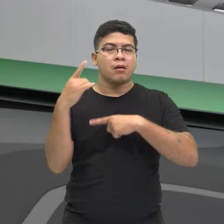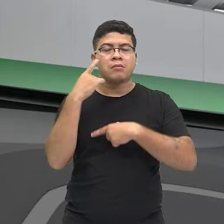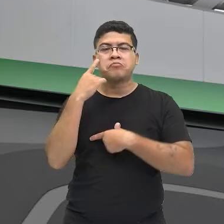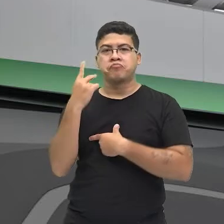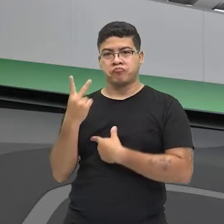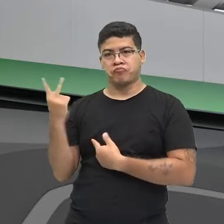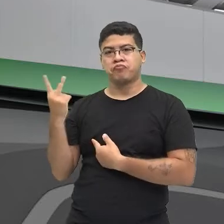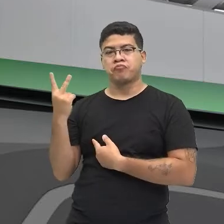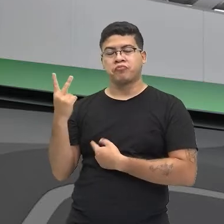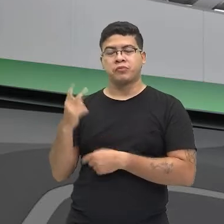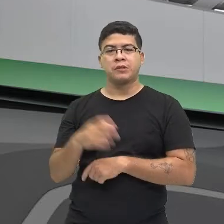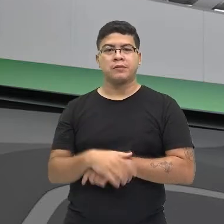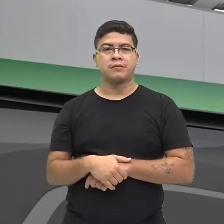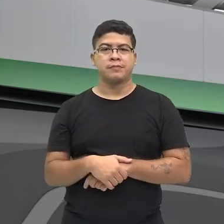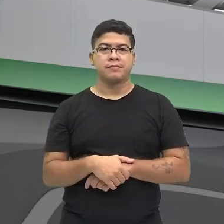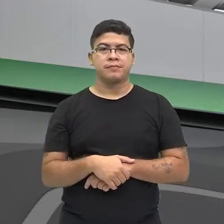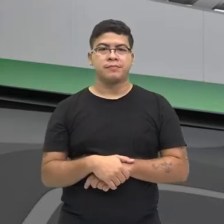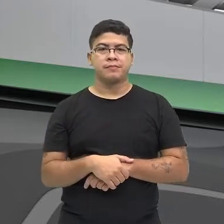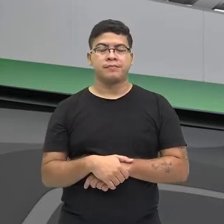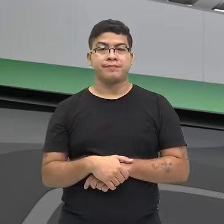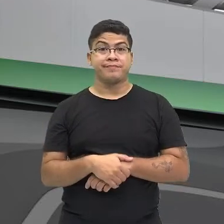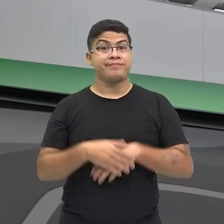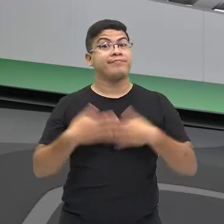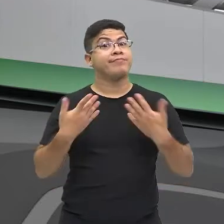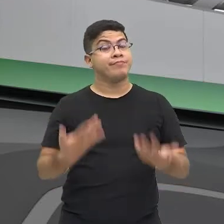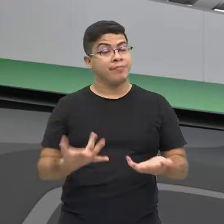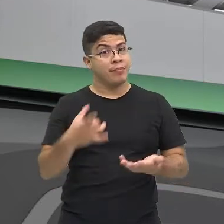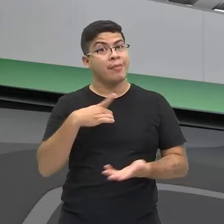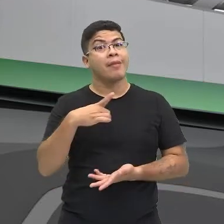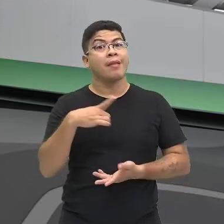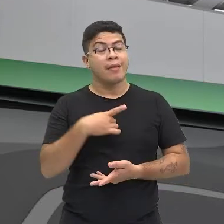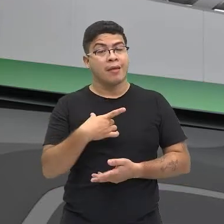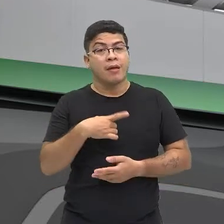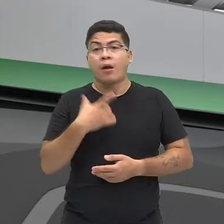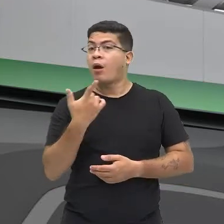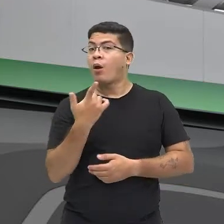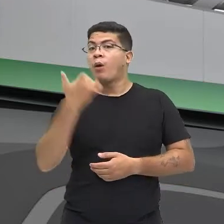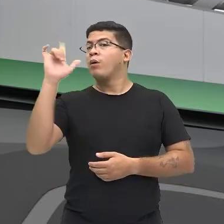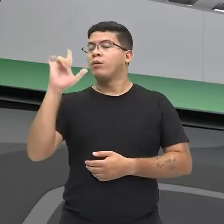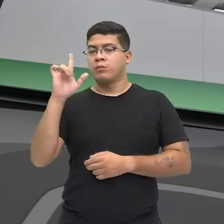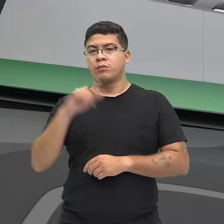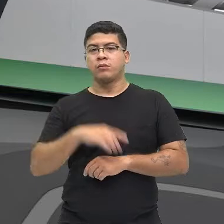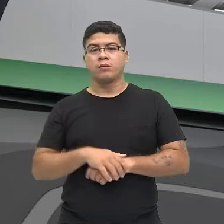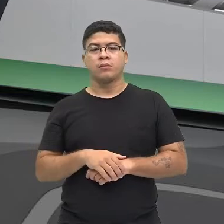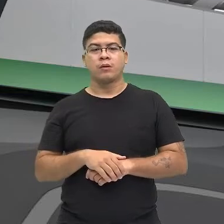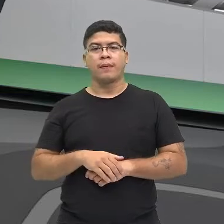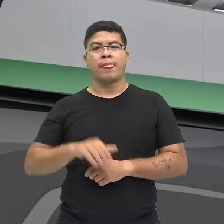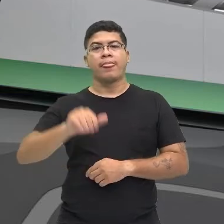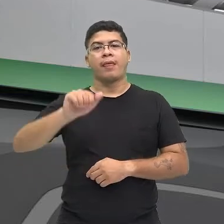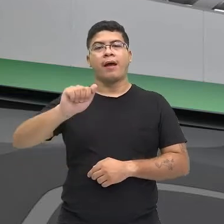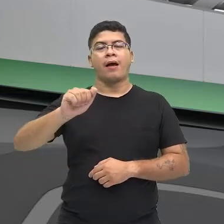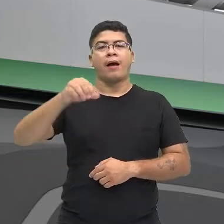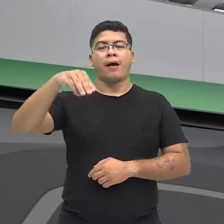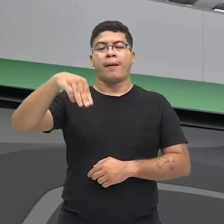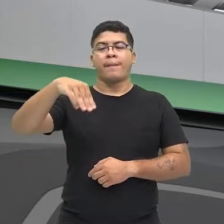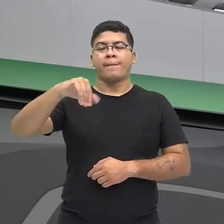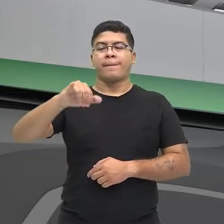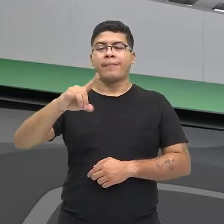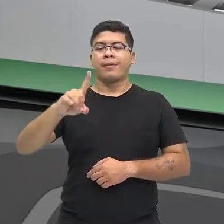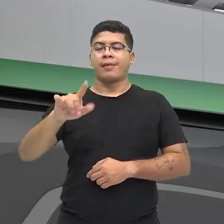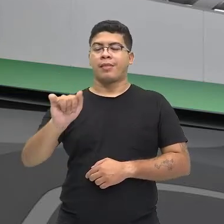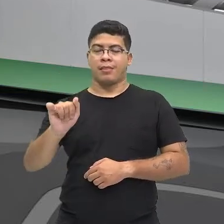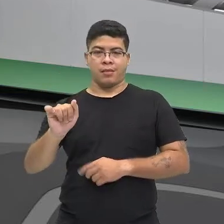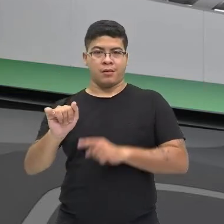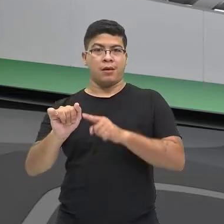das aminas, certo? Além das aminas, temos também as amidas, que são outras